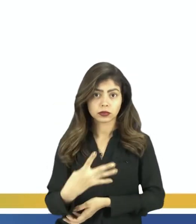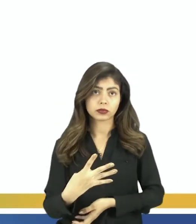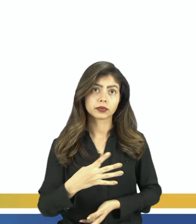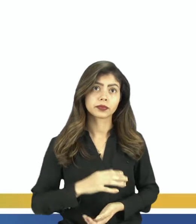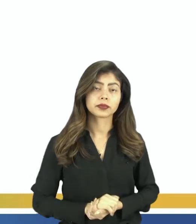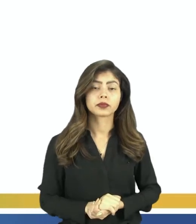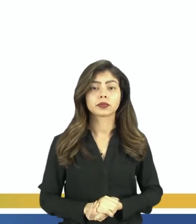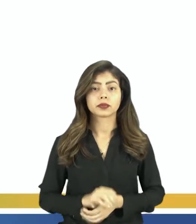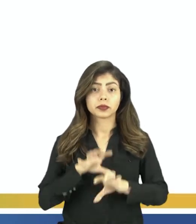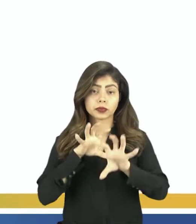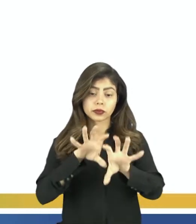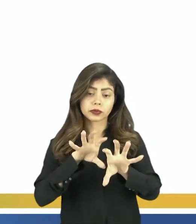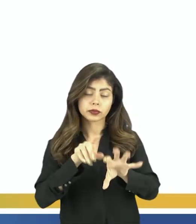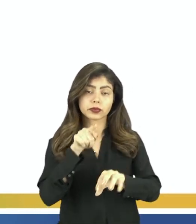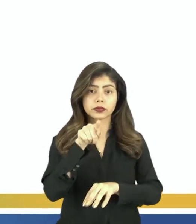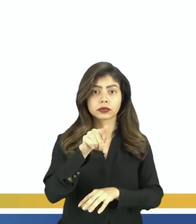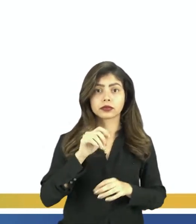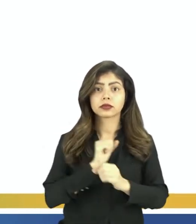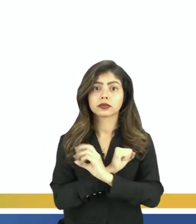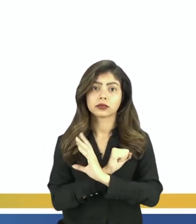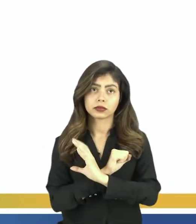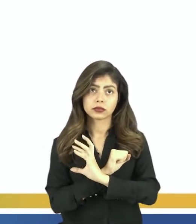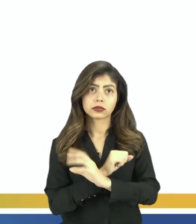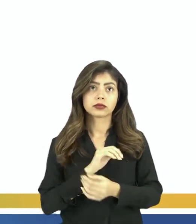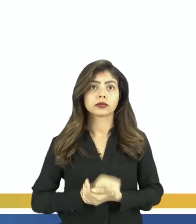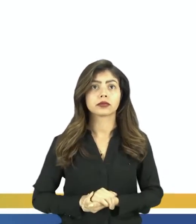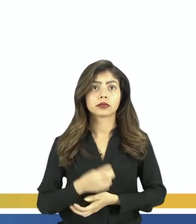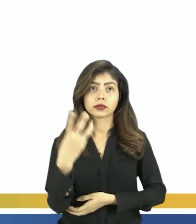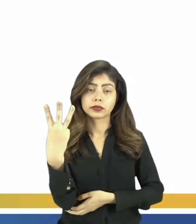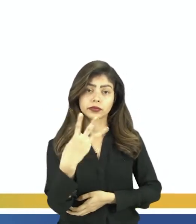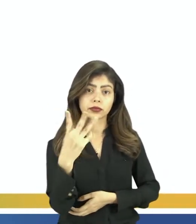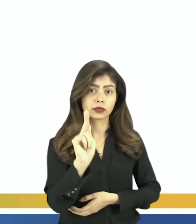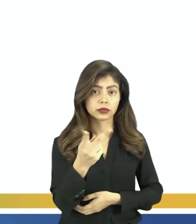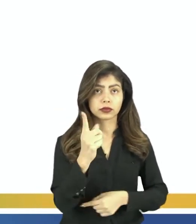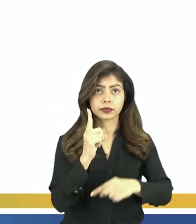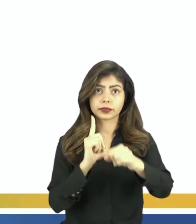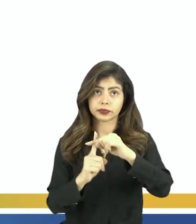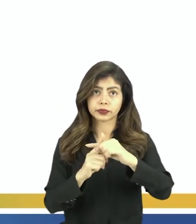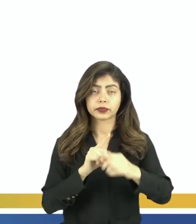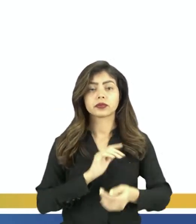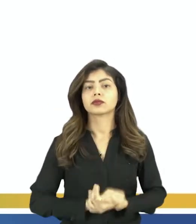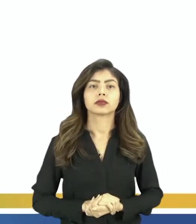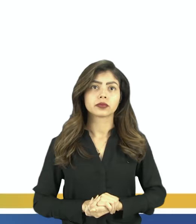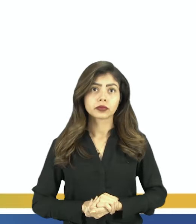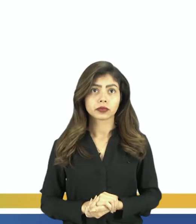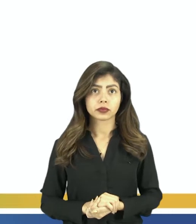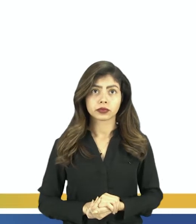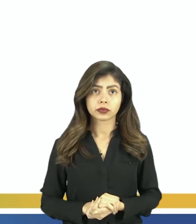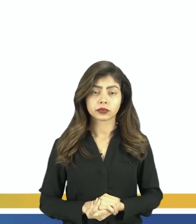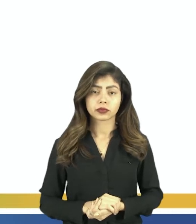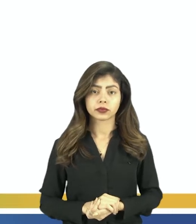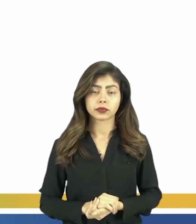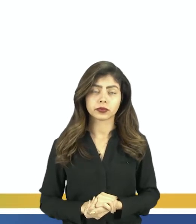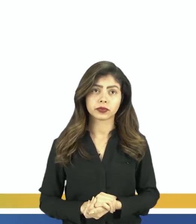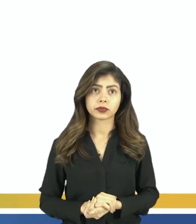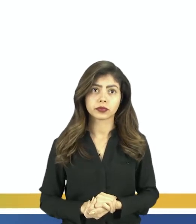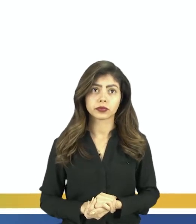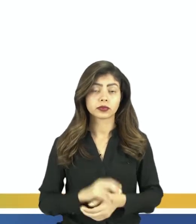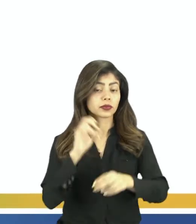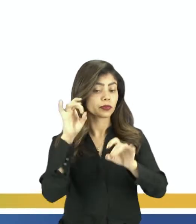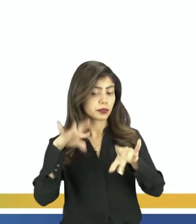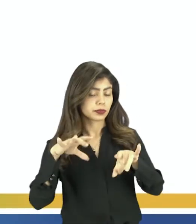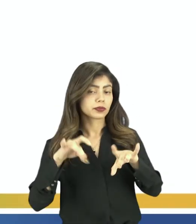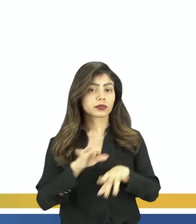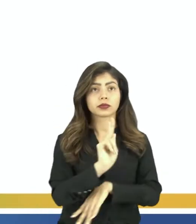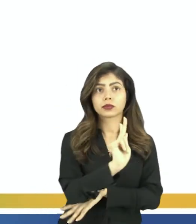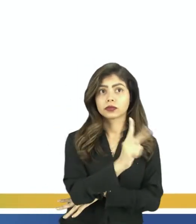H3PO4. Então, nesse ácido, nós temos 3 hidrogênios. Então, vai ter a formação de 3H+. E, por